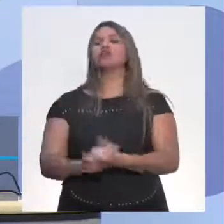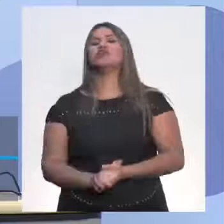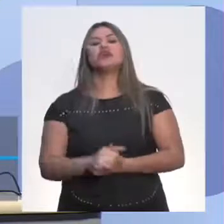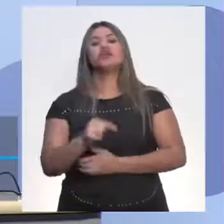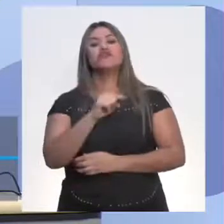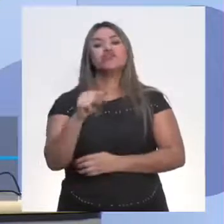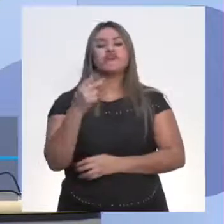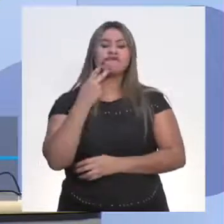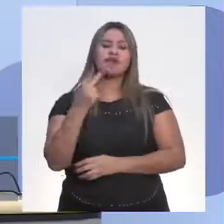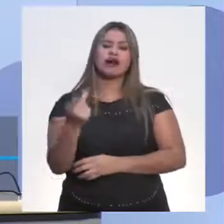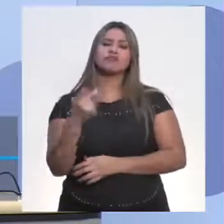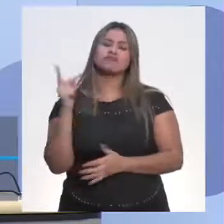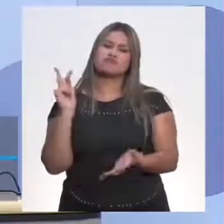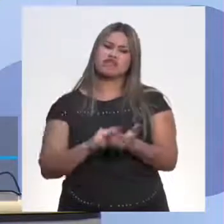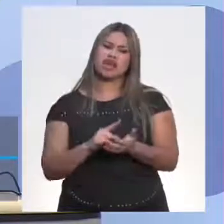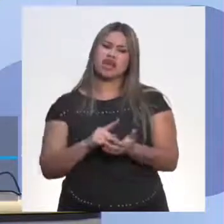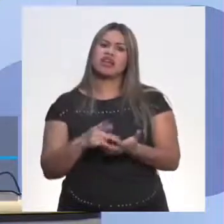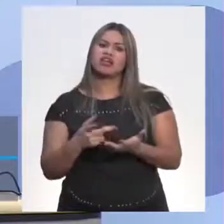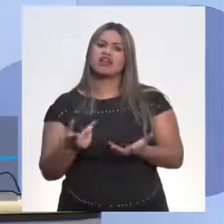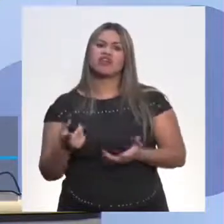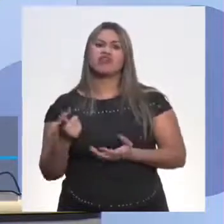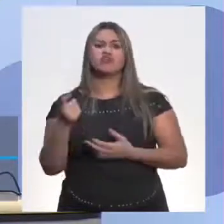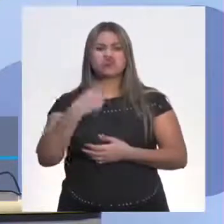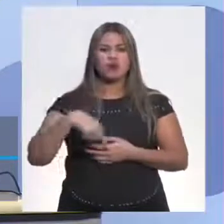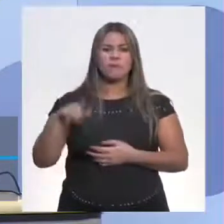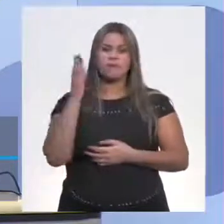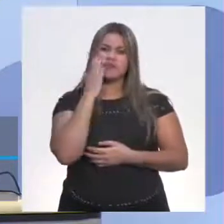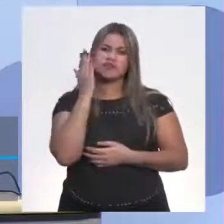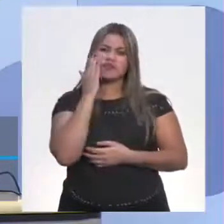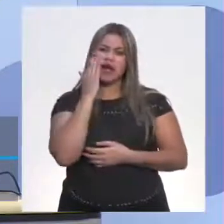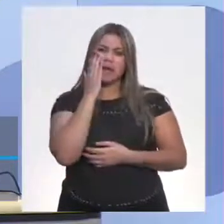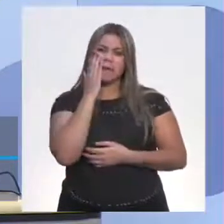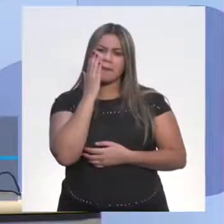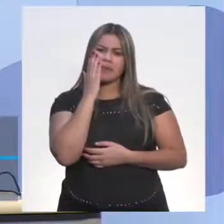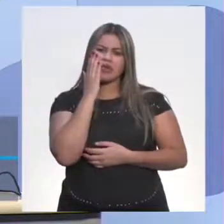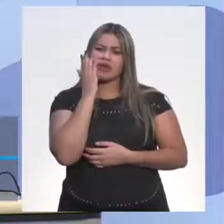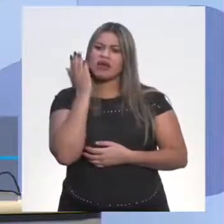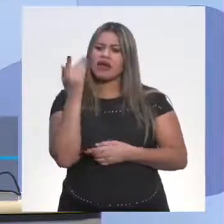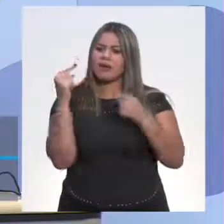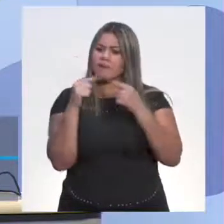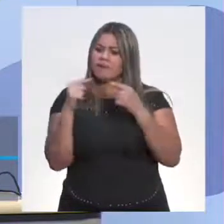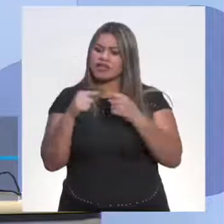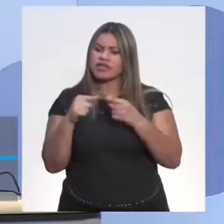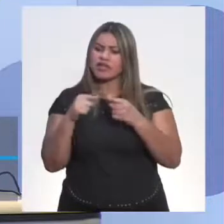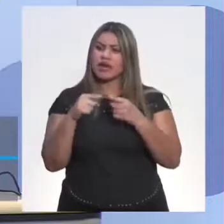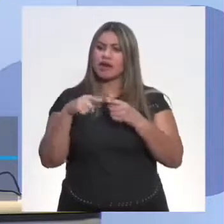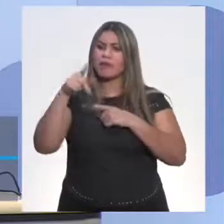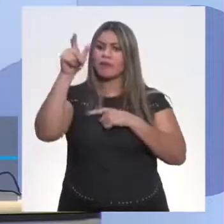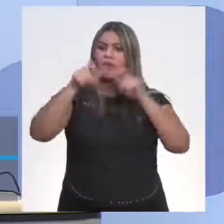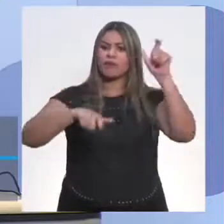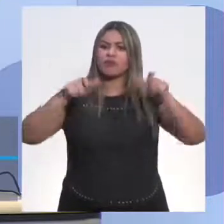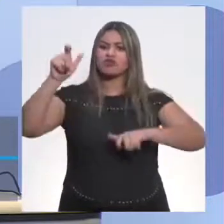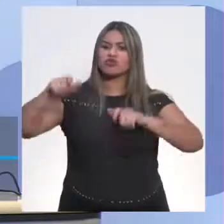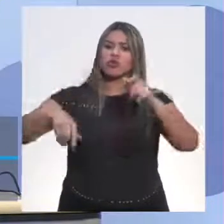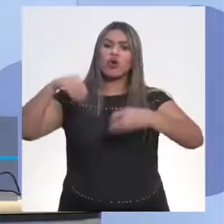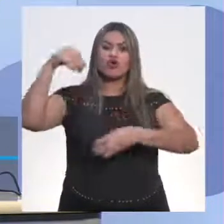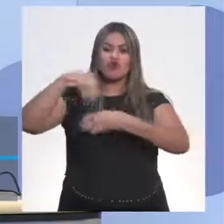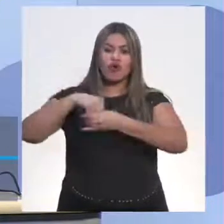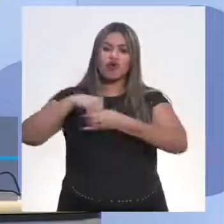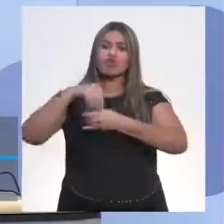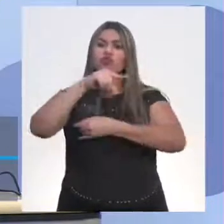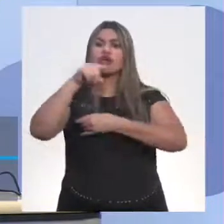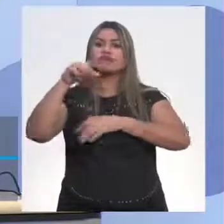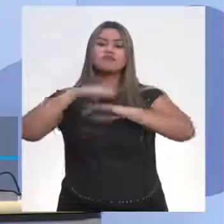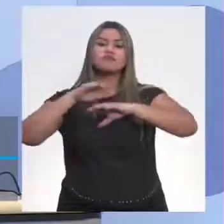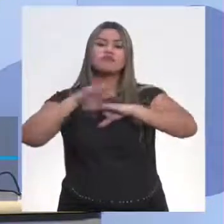falam é muito verdade né Será que todo mundo aqui sabe realmente o que que as pessoas que a gente voltou estão fazendo lá será que a